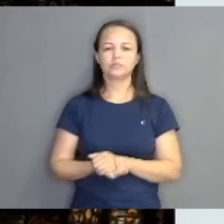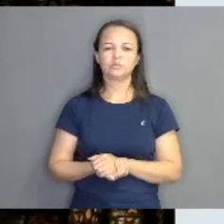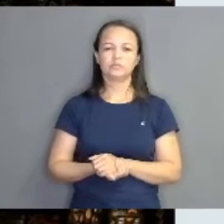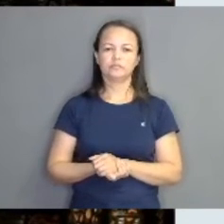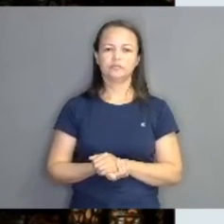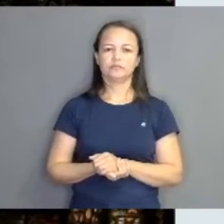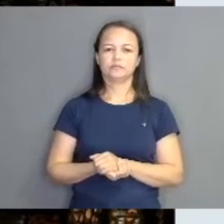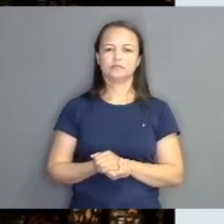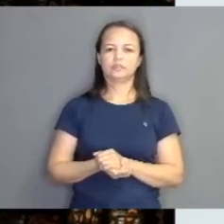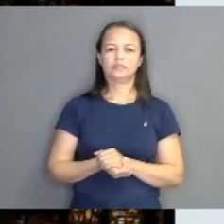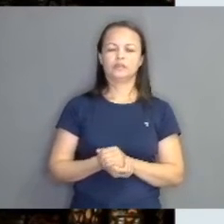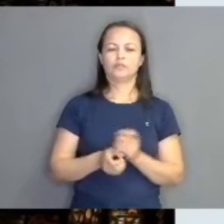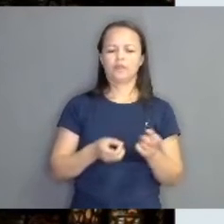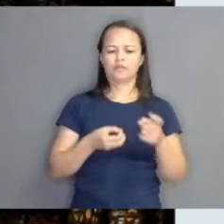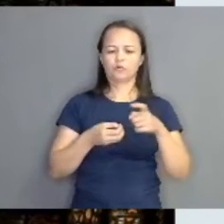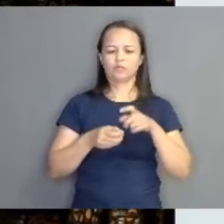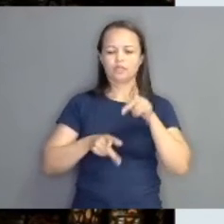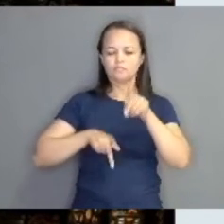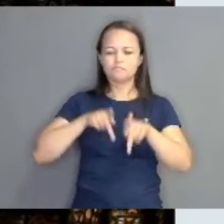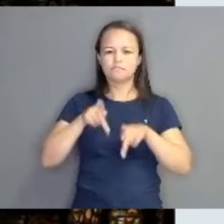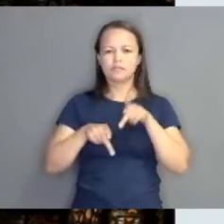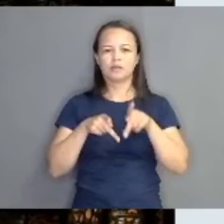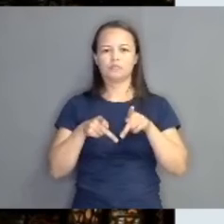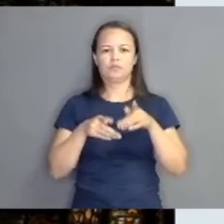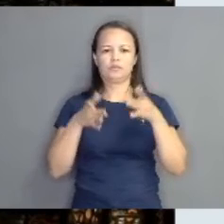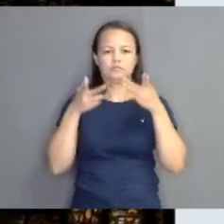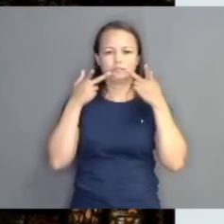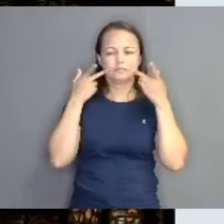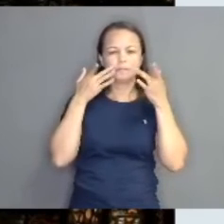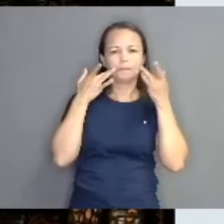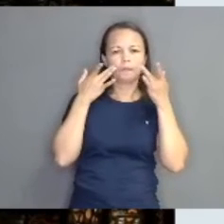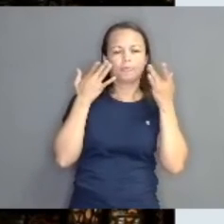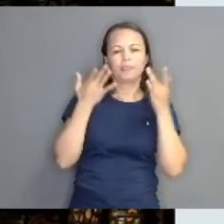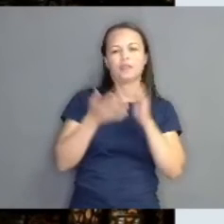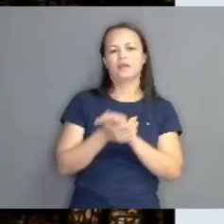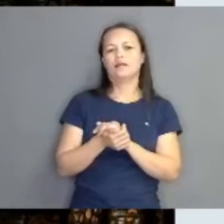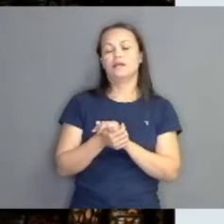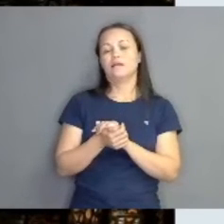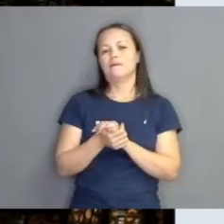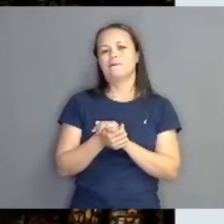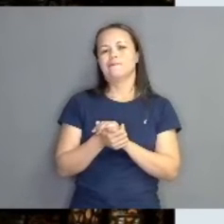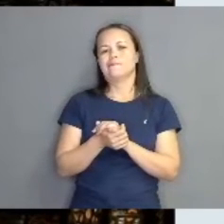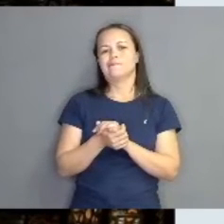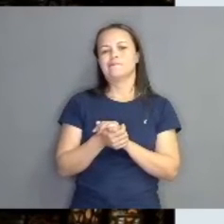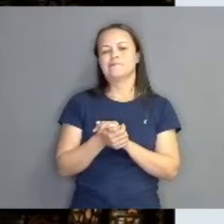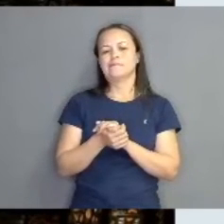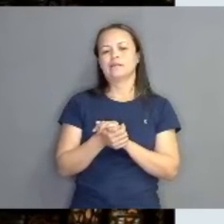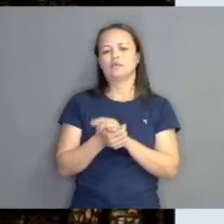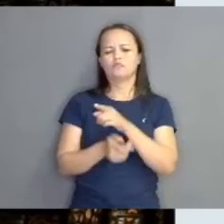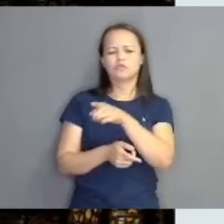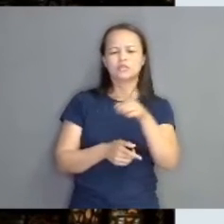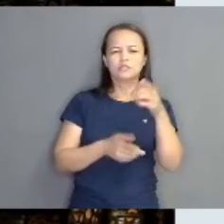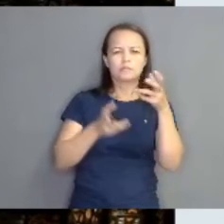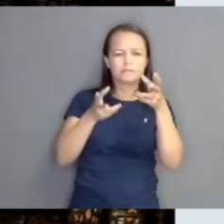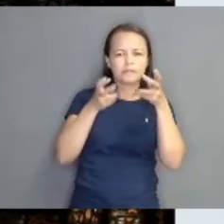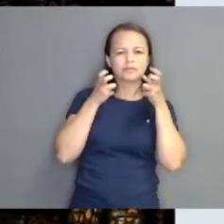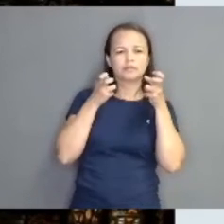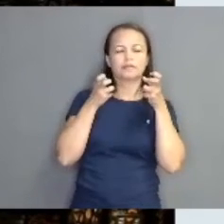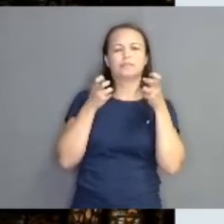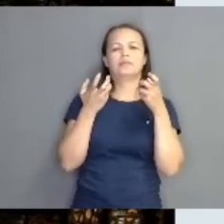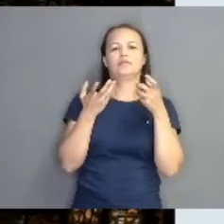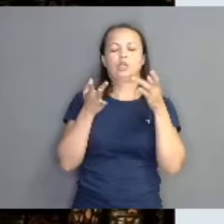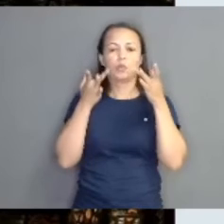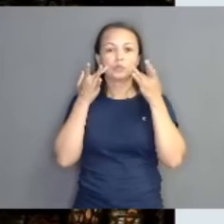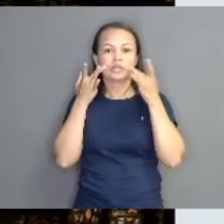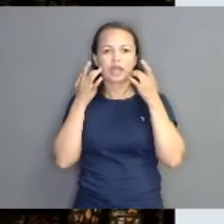Para a população, tá certo? Vocês podem perceber também que nesse teatro a acústica é